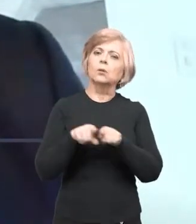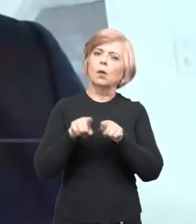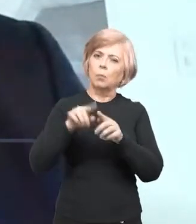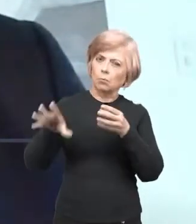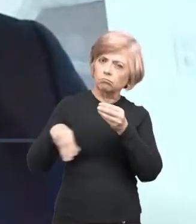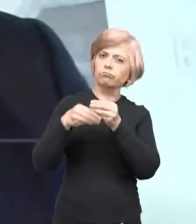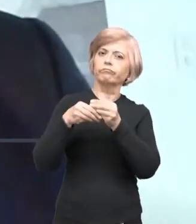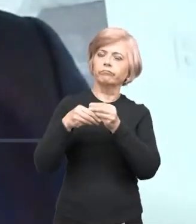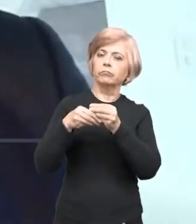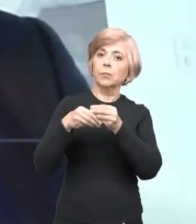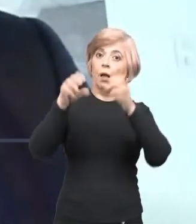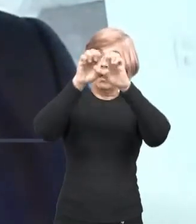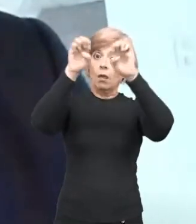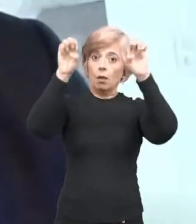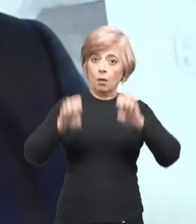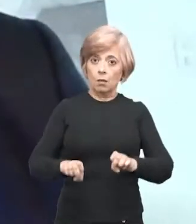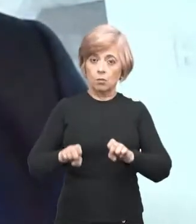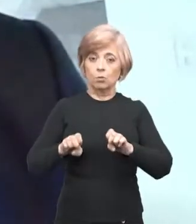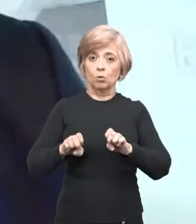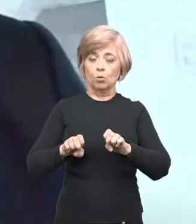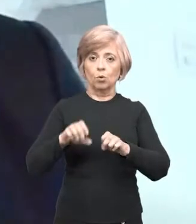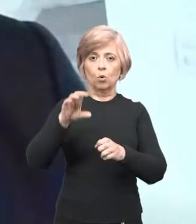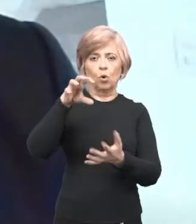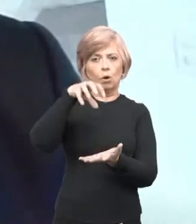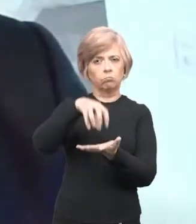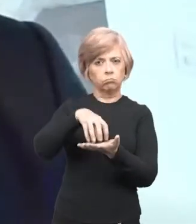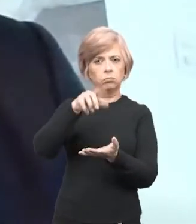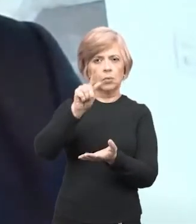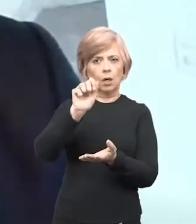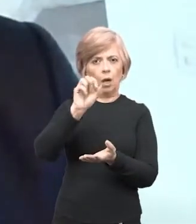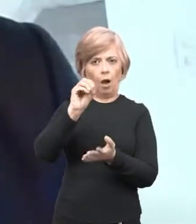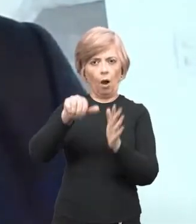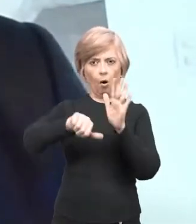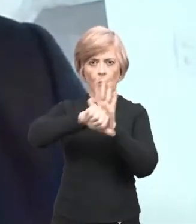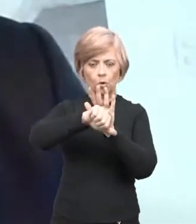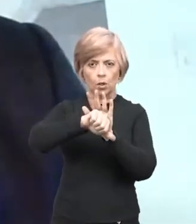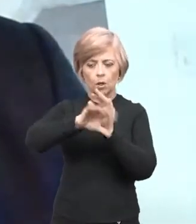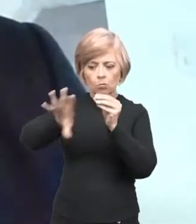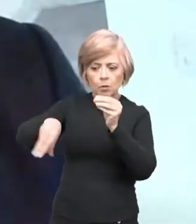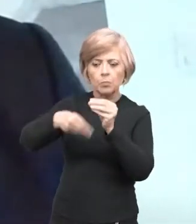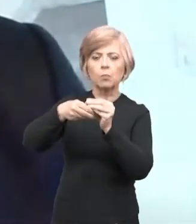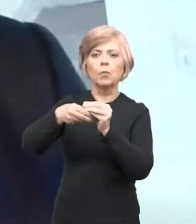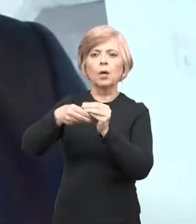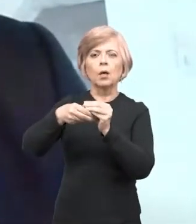que a estrutura do Galcrim ela foi incrementada no final de